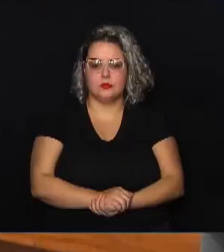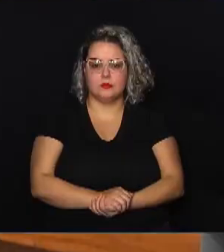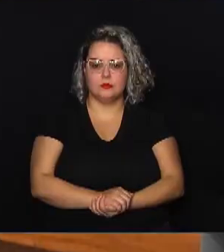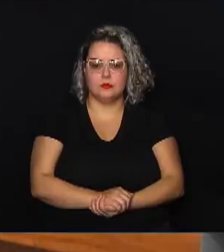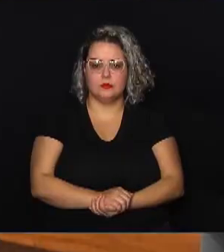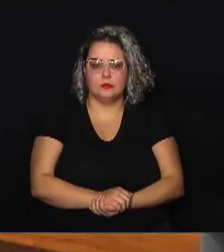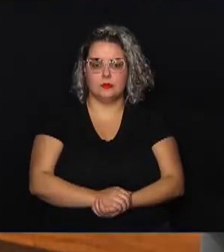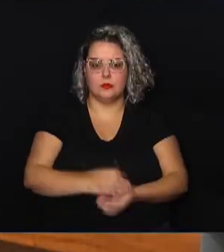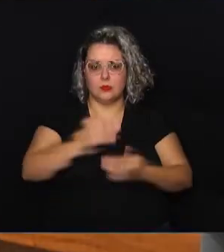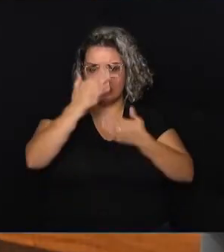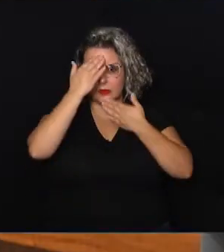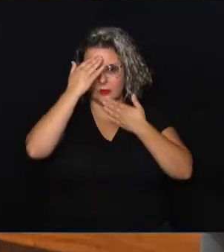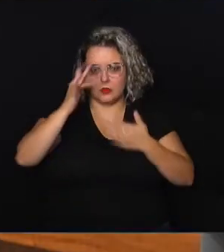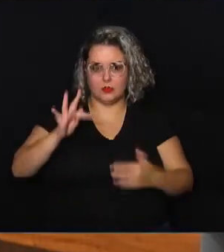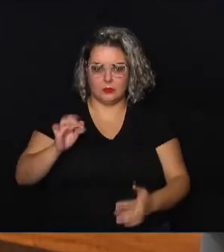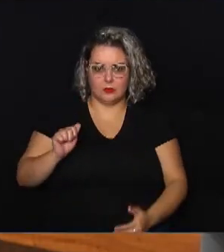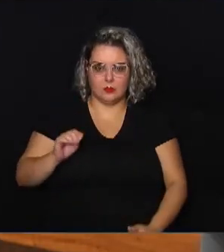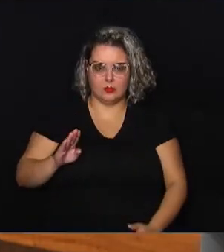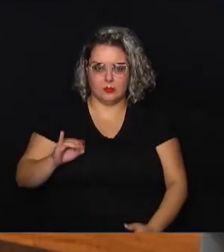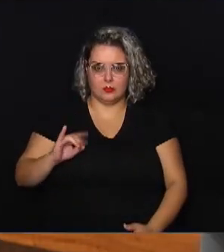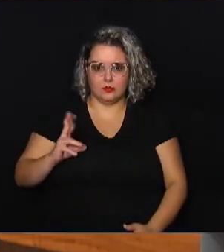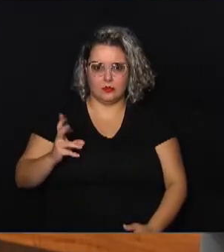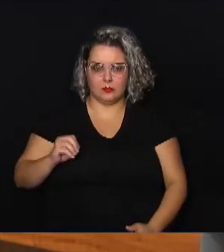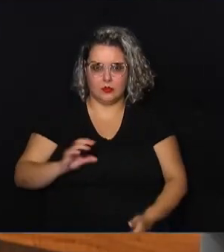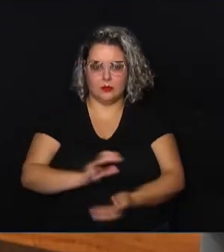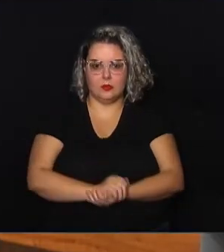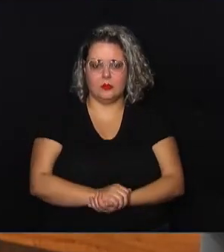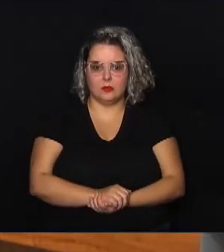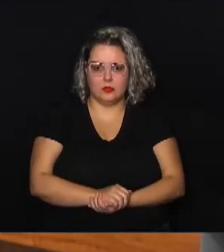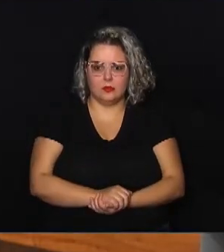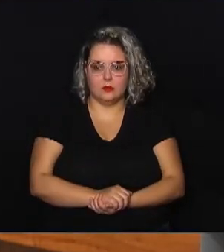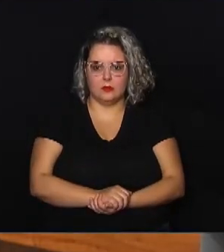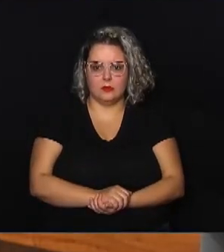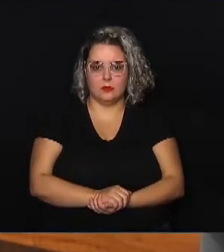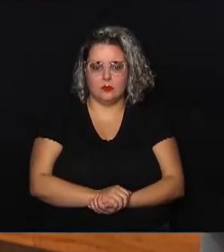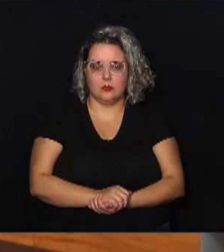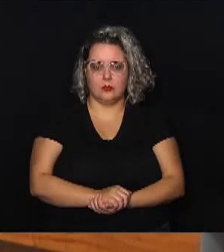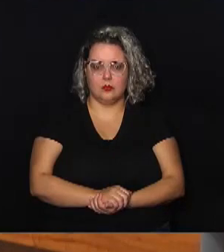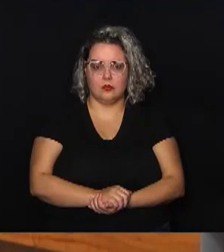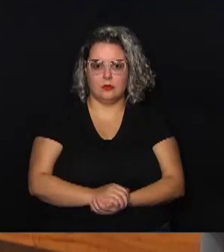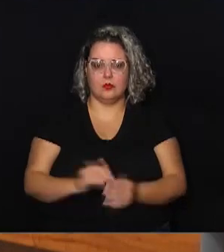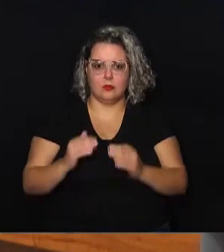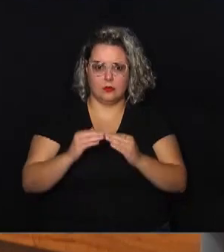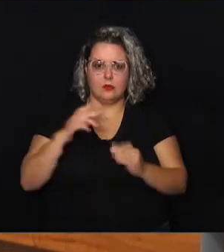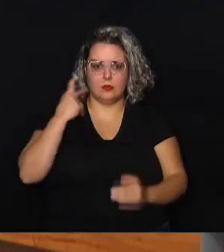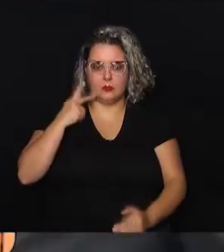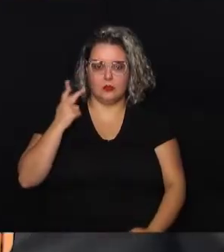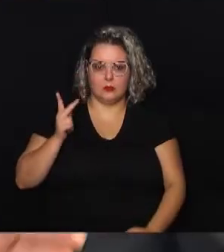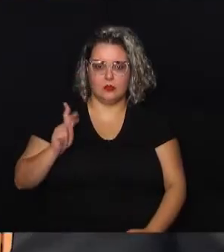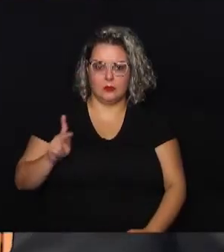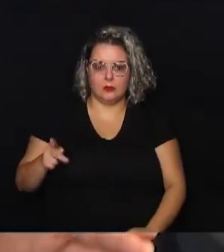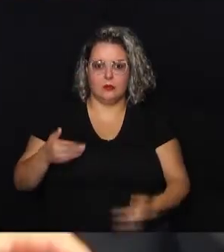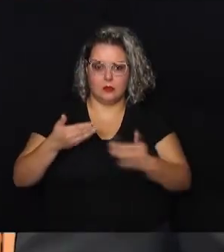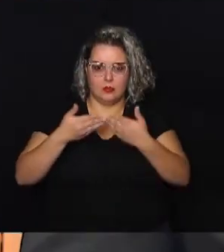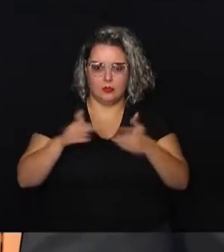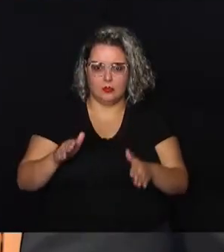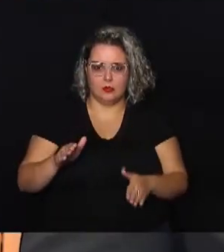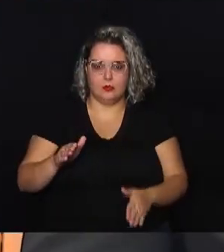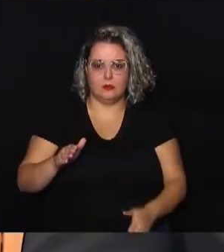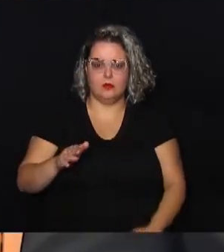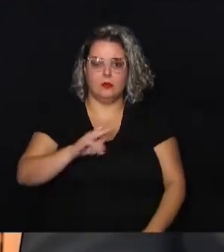Muito obrigado, Fabinho. Eu vou combinar com o professor Alberto, vamos abrir a palavra para